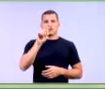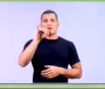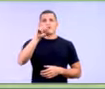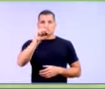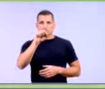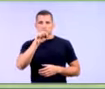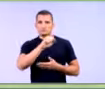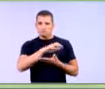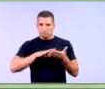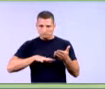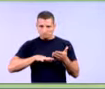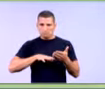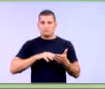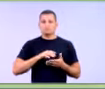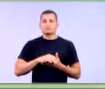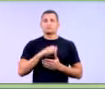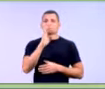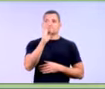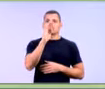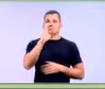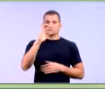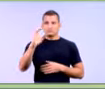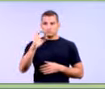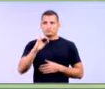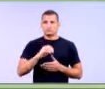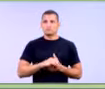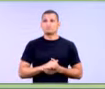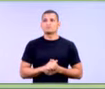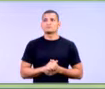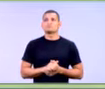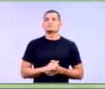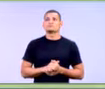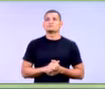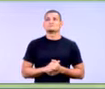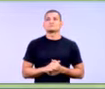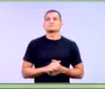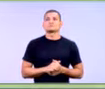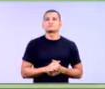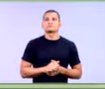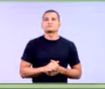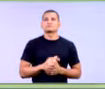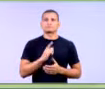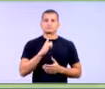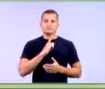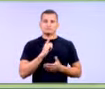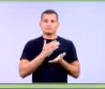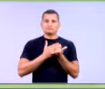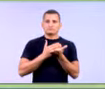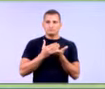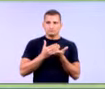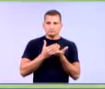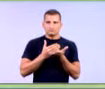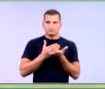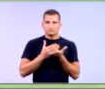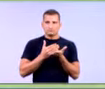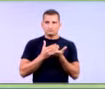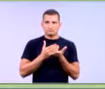monografia, aqueles que são inevitáveis, nós temos introdução,